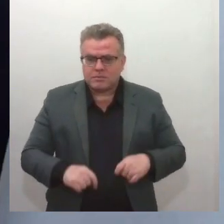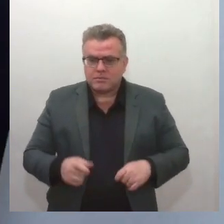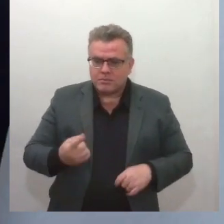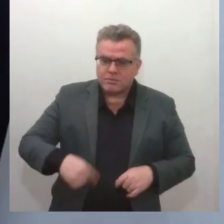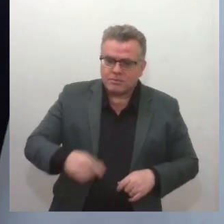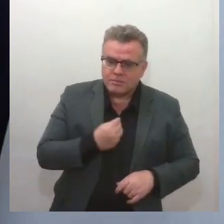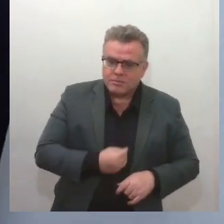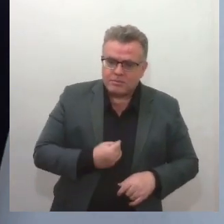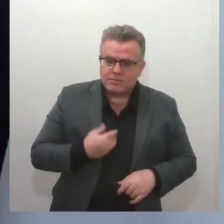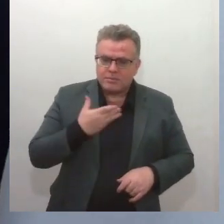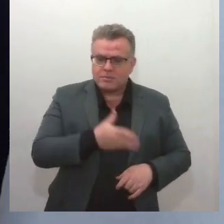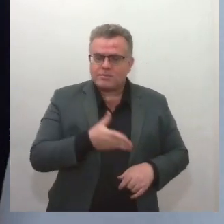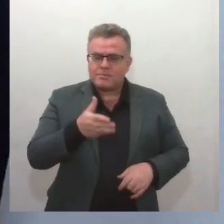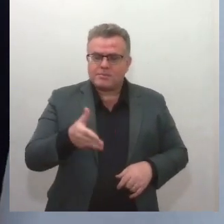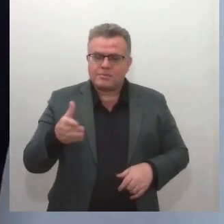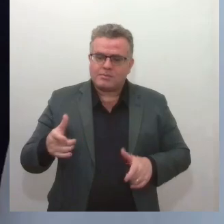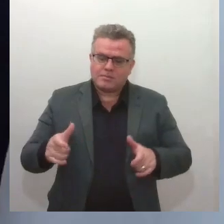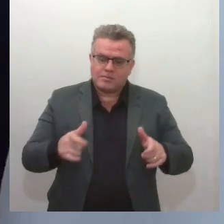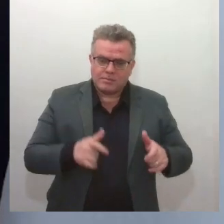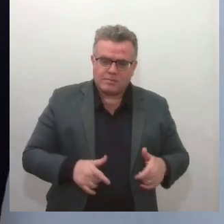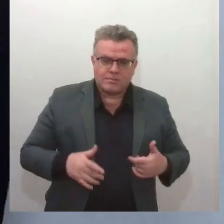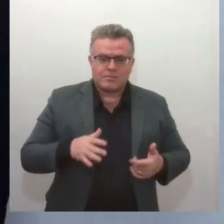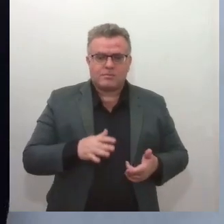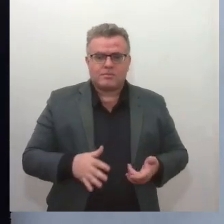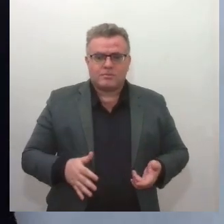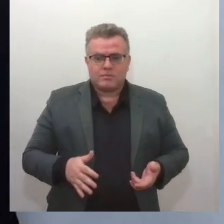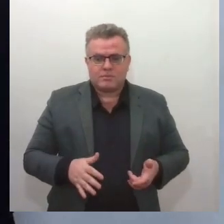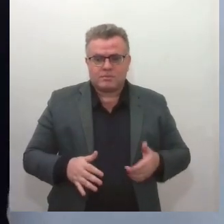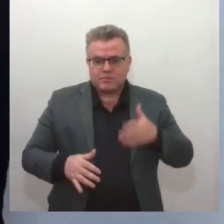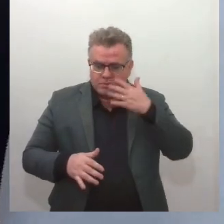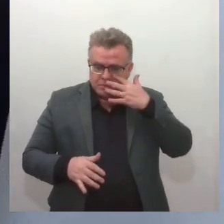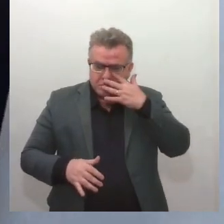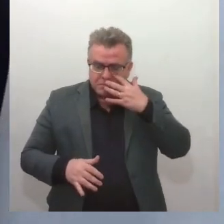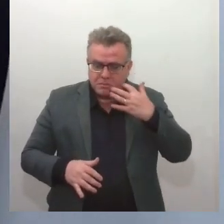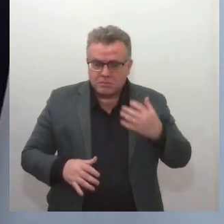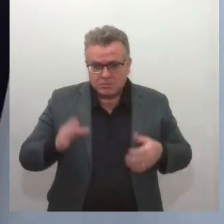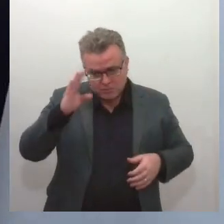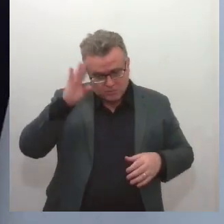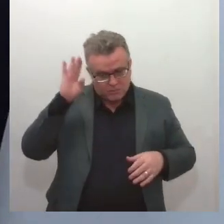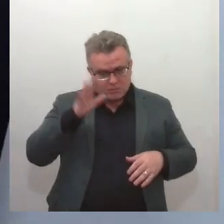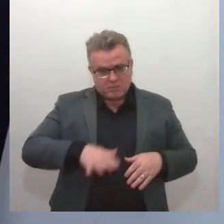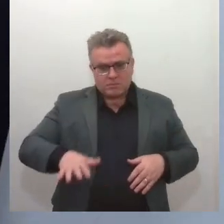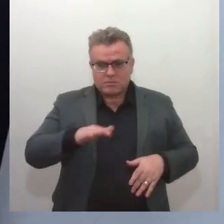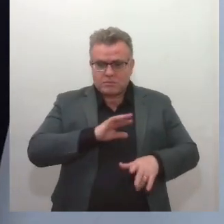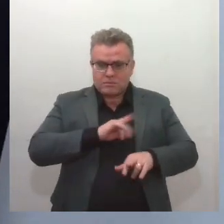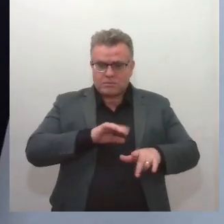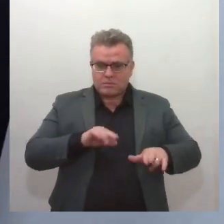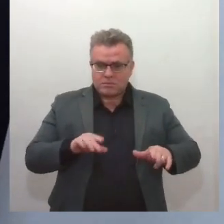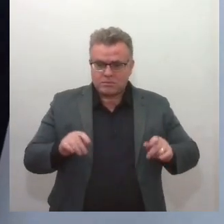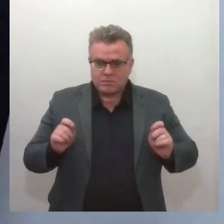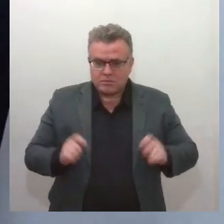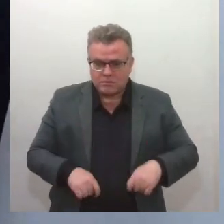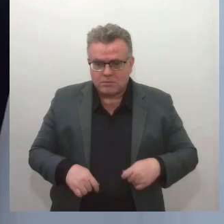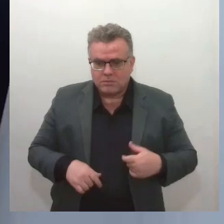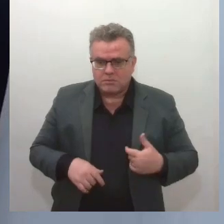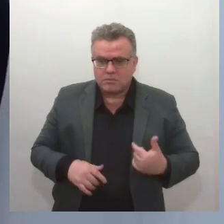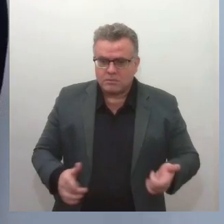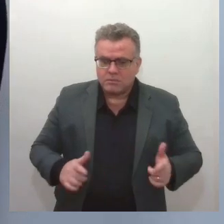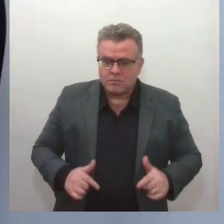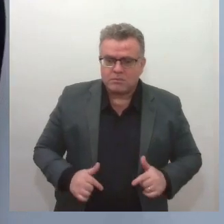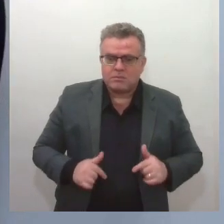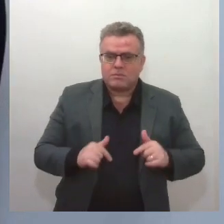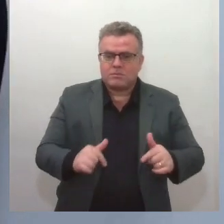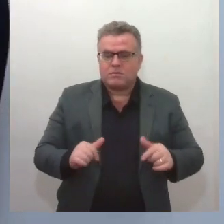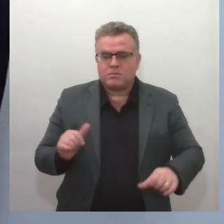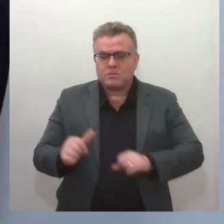a medicina, ou seja a academia, seja a área também da medicina, né, para desconstruir nessas